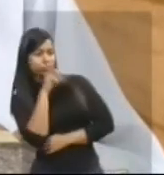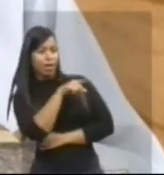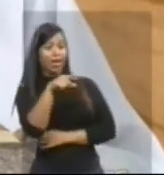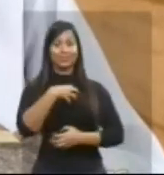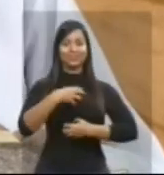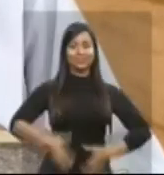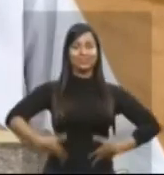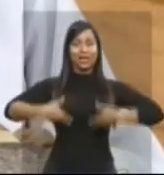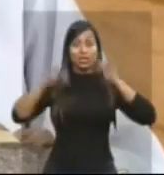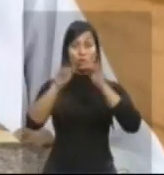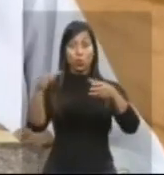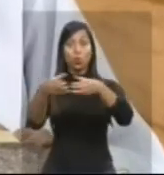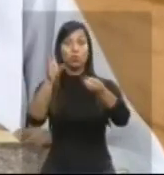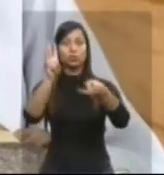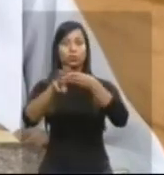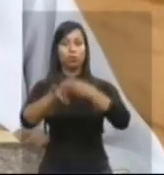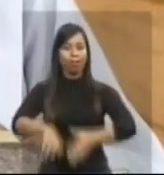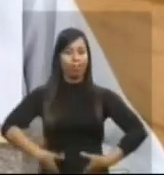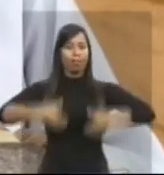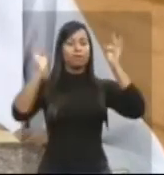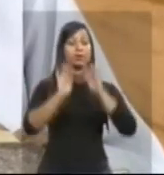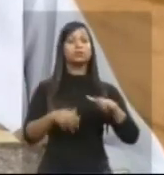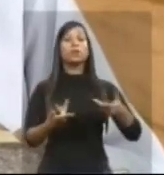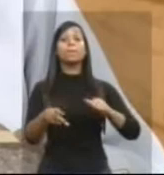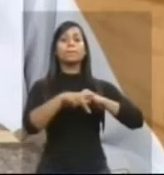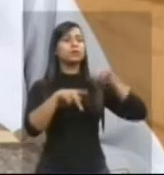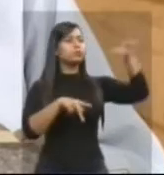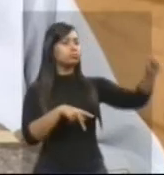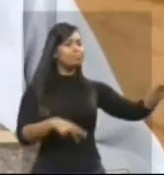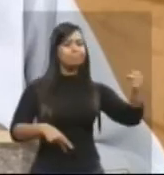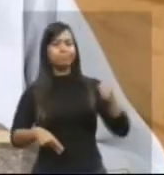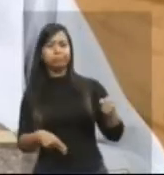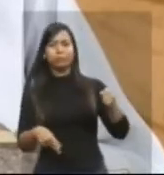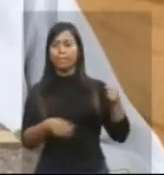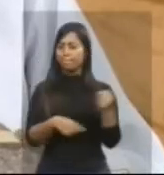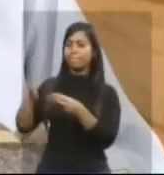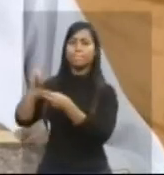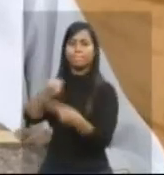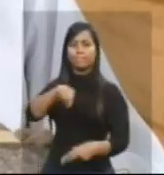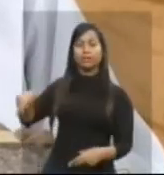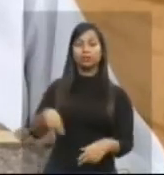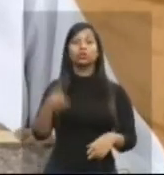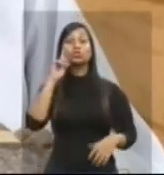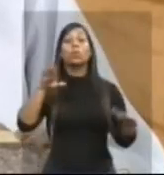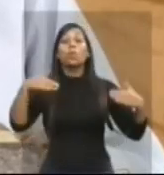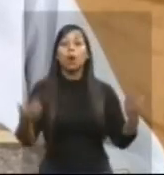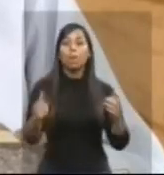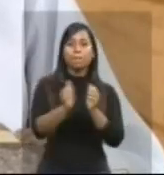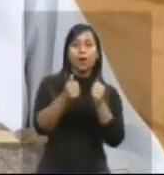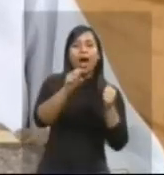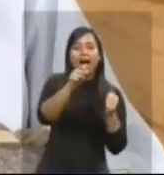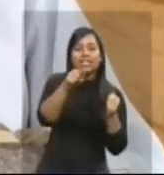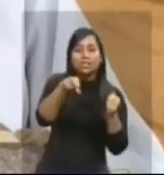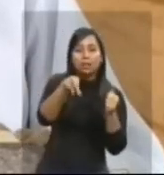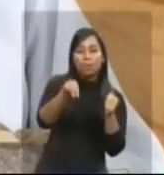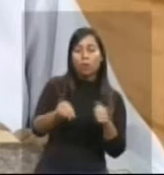também prender a Pedro. Eram os dias dos pães ázimos. Depois de prender